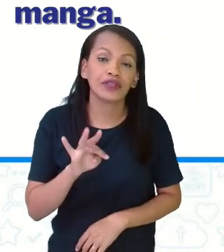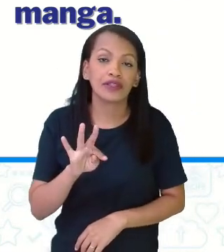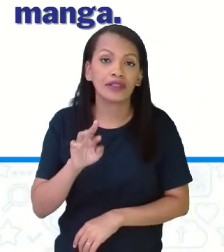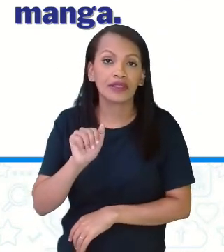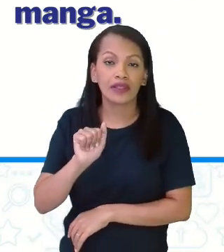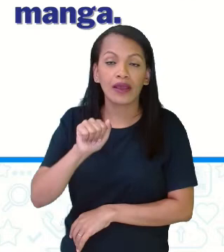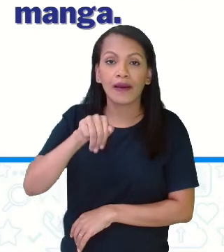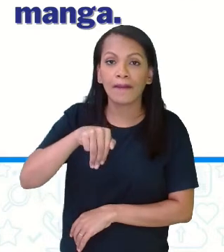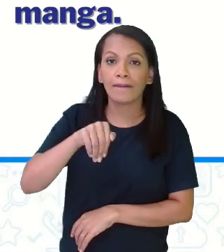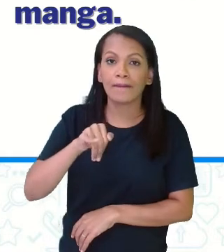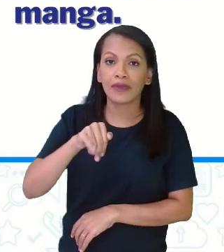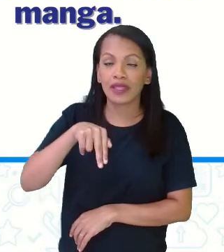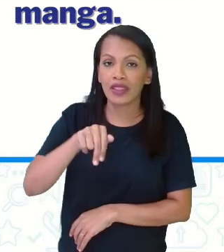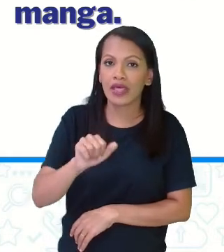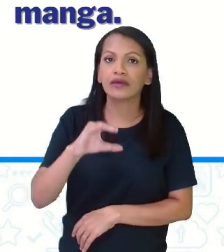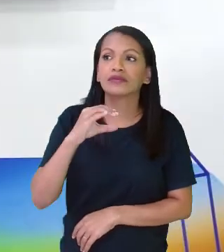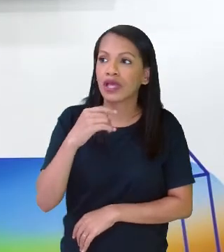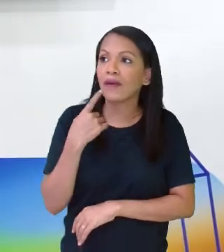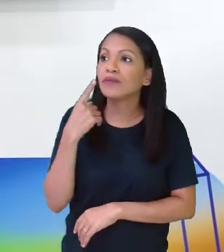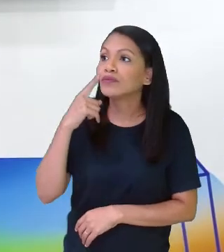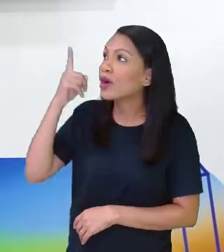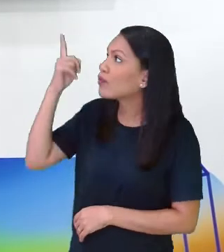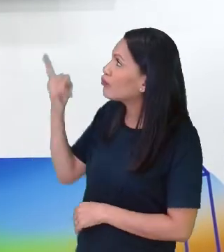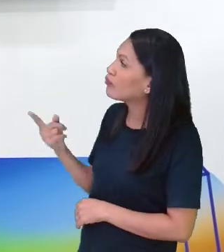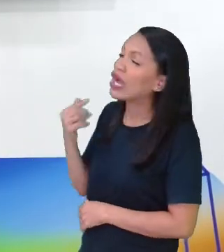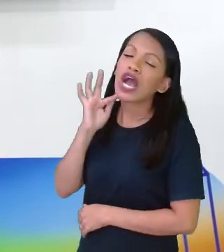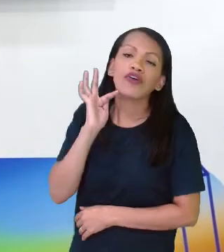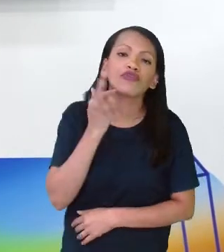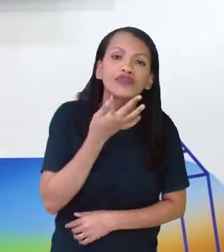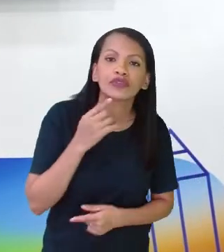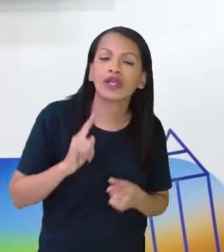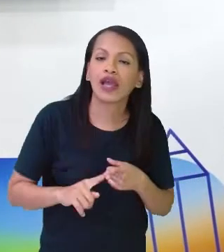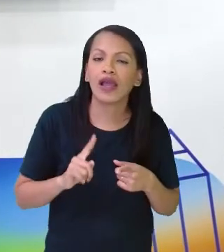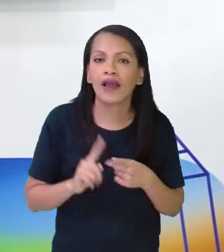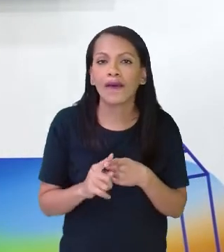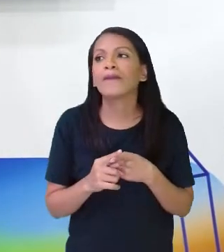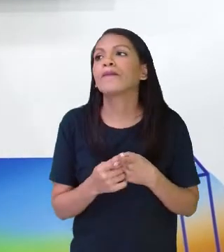brócolis, mamão e manga. Ou seja, eu consumindo